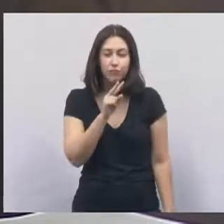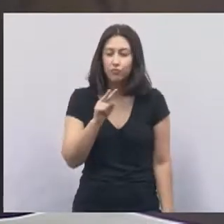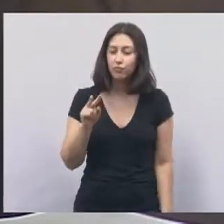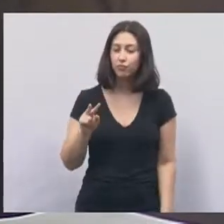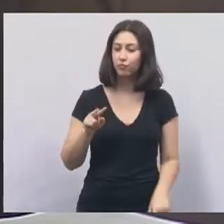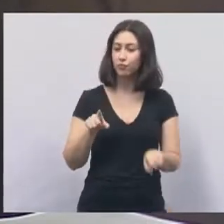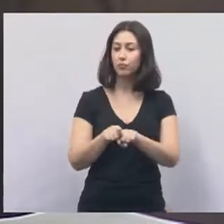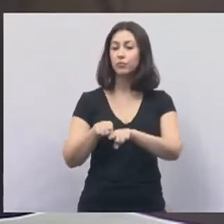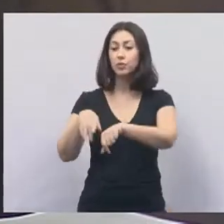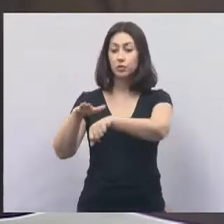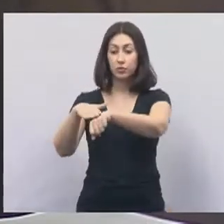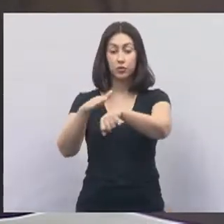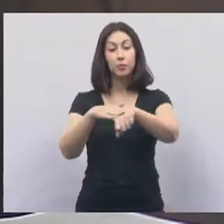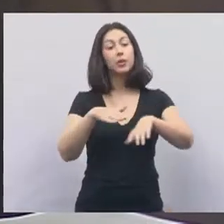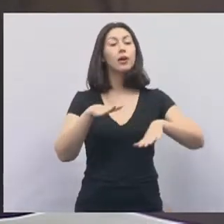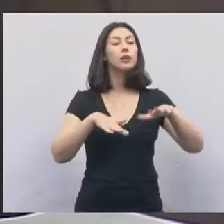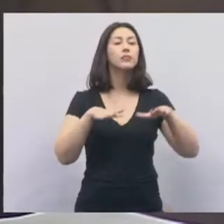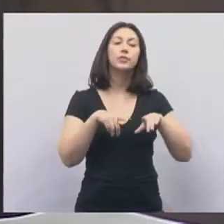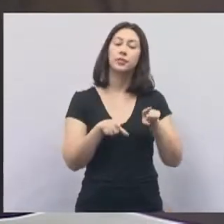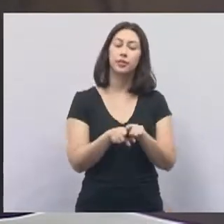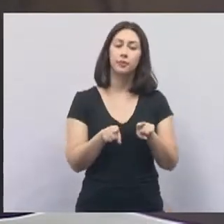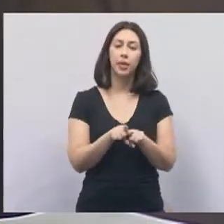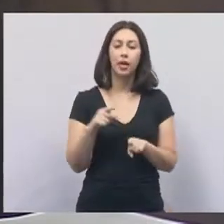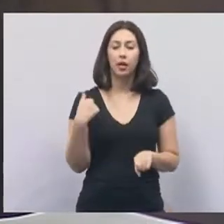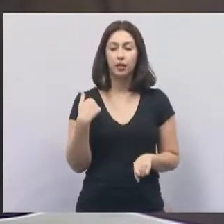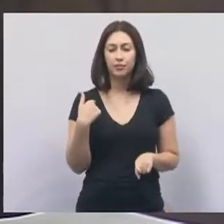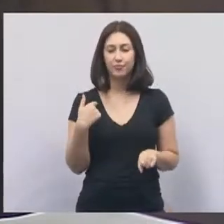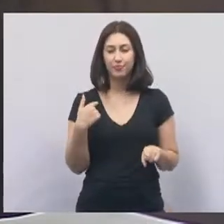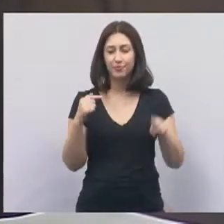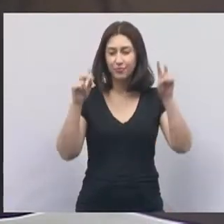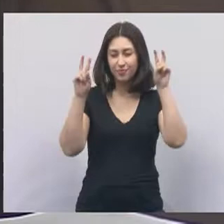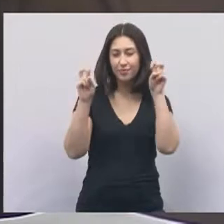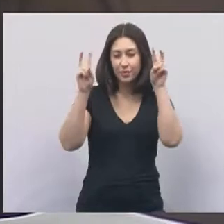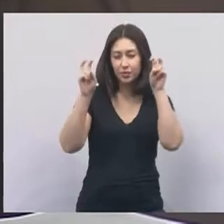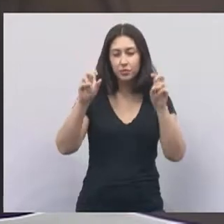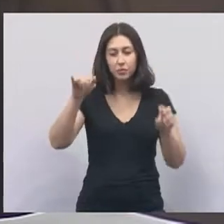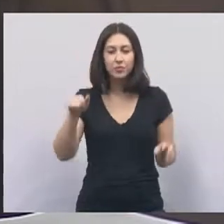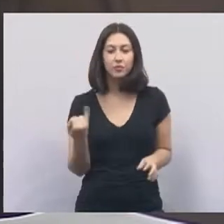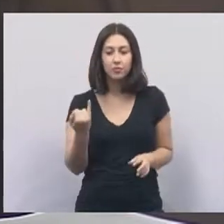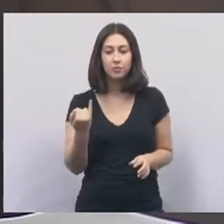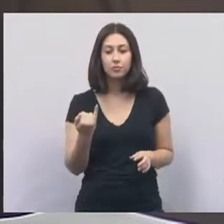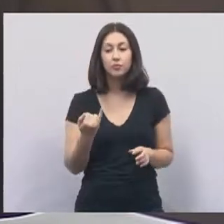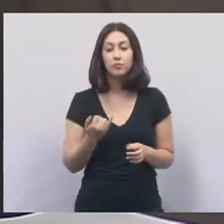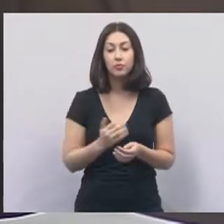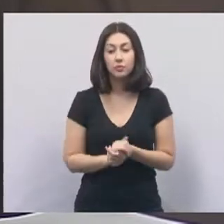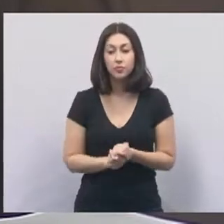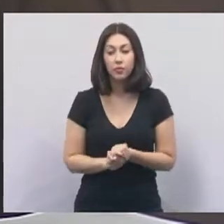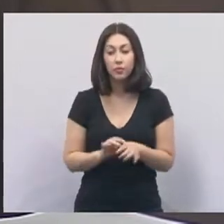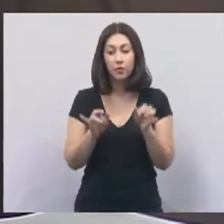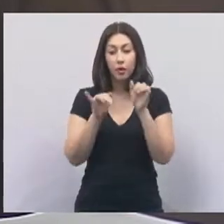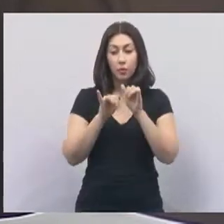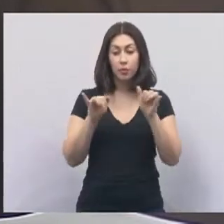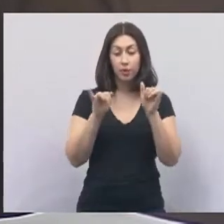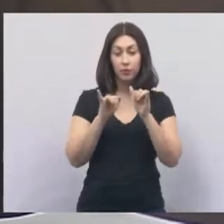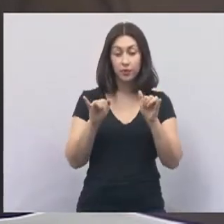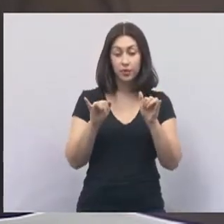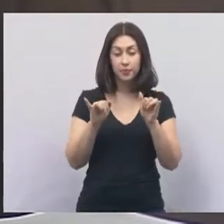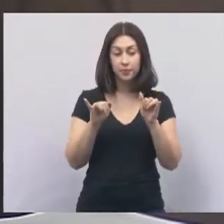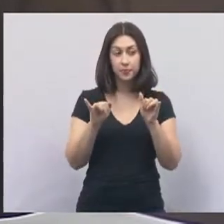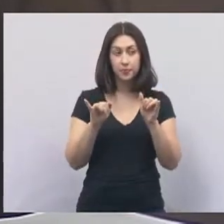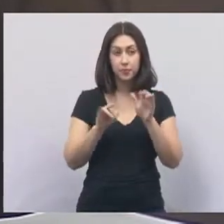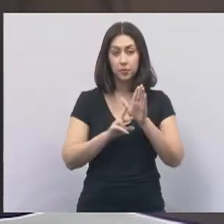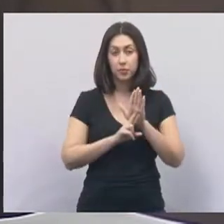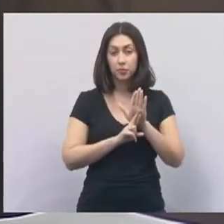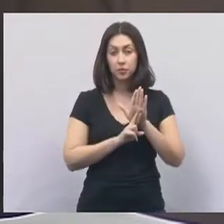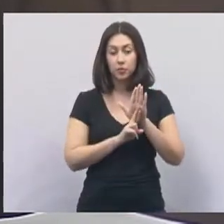e chamando às vezes também a gente aproveitando esse esse projeto e dizer também para os